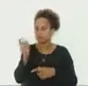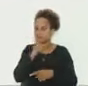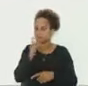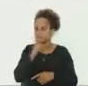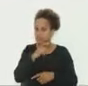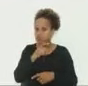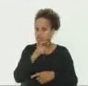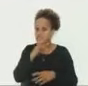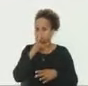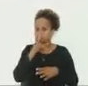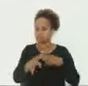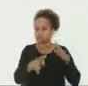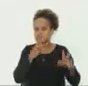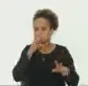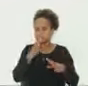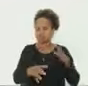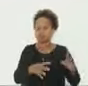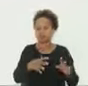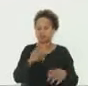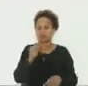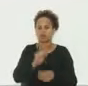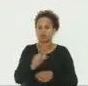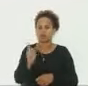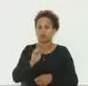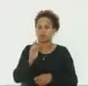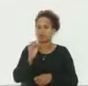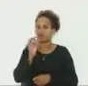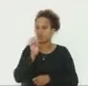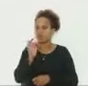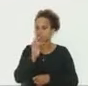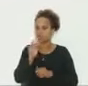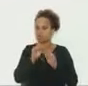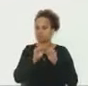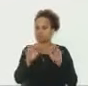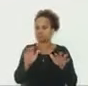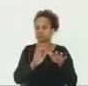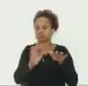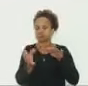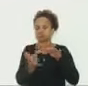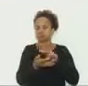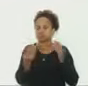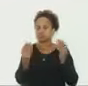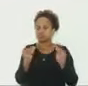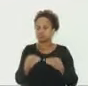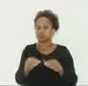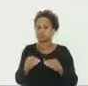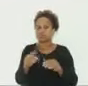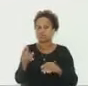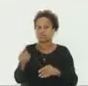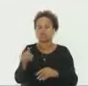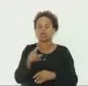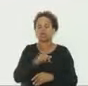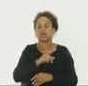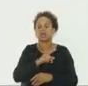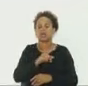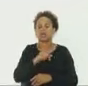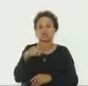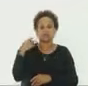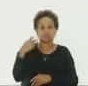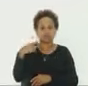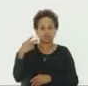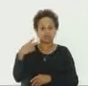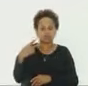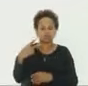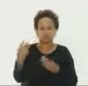sem cessar, utilizando-se de fofocas de redes sociais. Não cabe a um parlamentar agir assim, com tantas